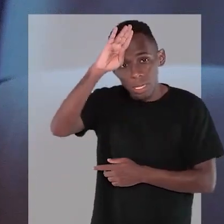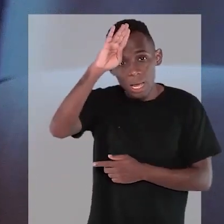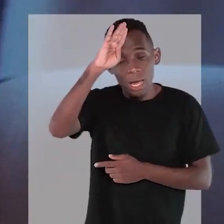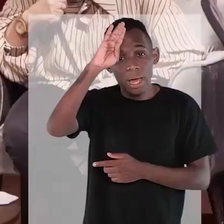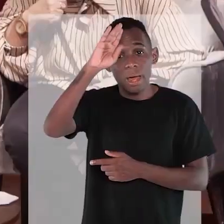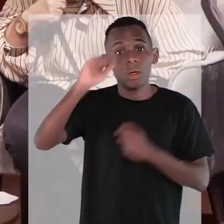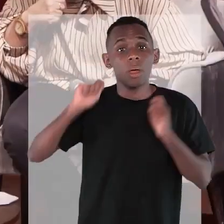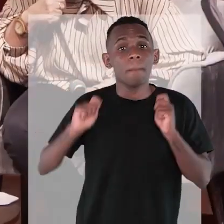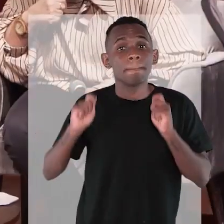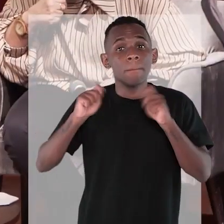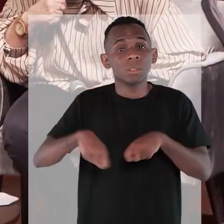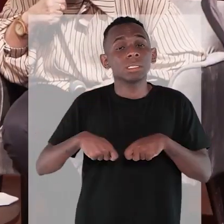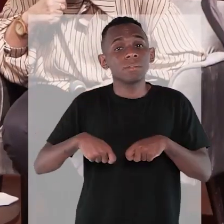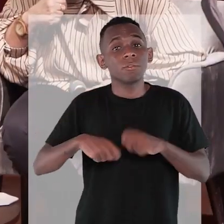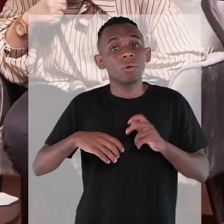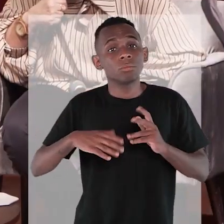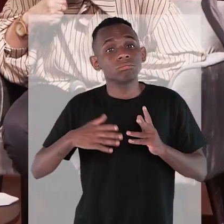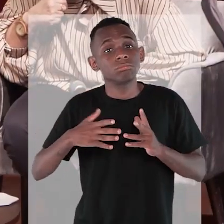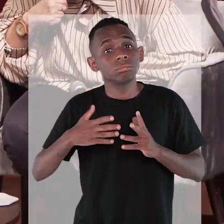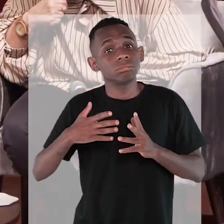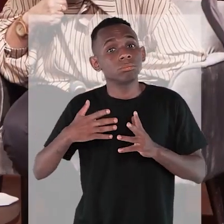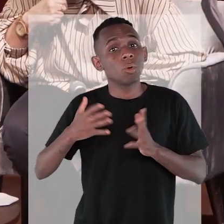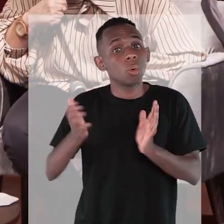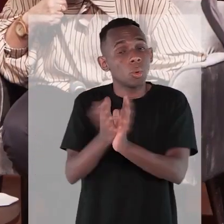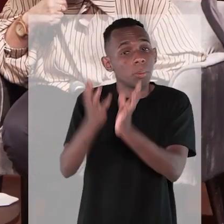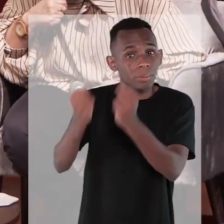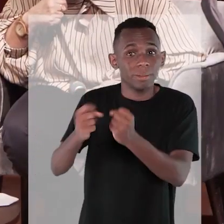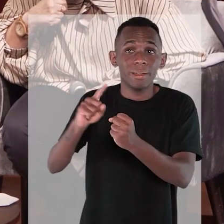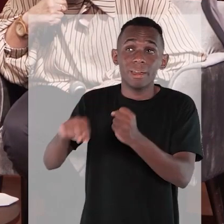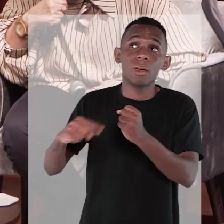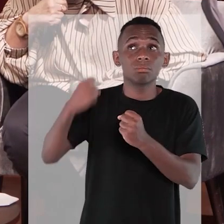com esse propósito, é a pergunta de $1 milhão